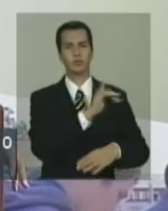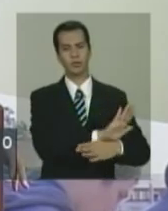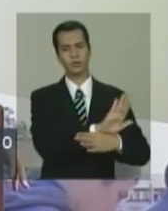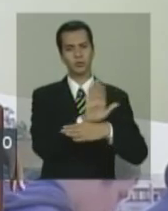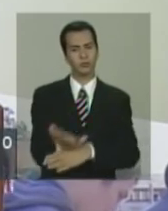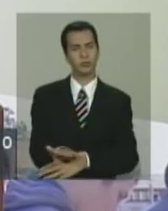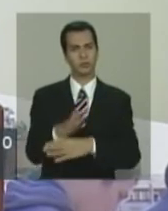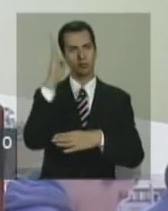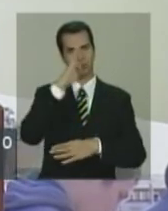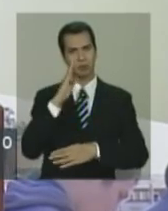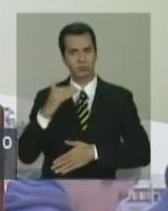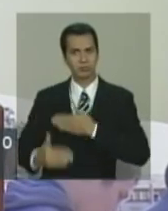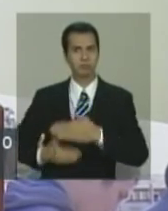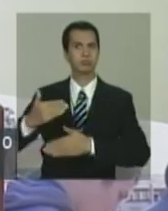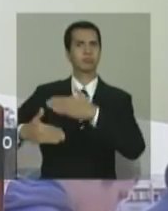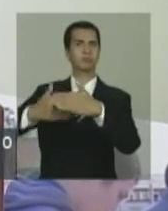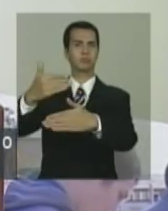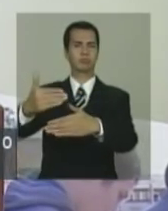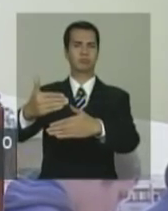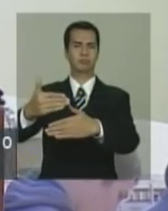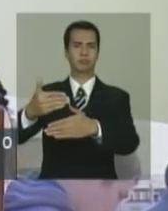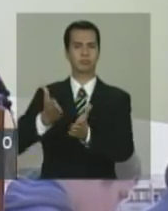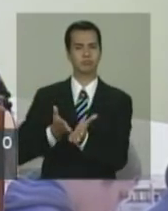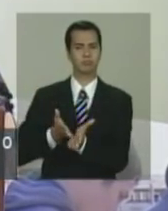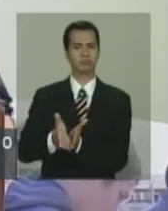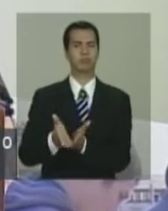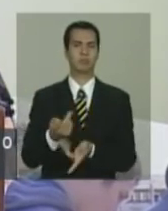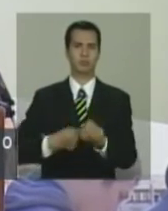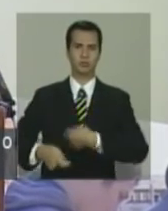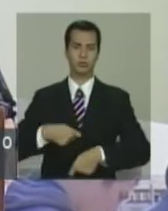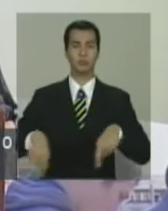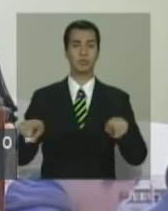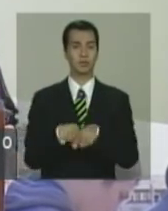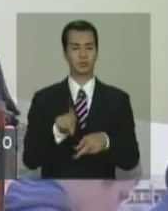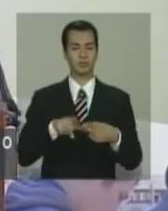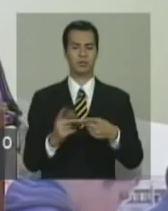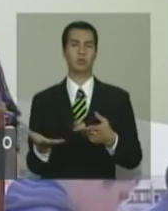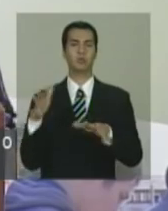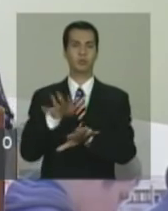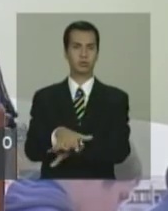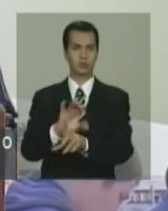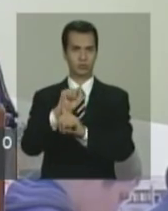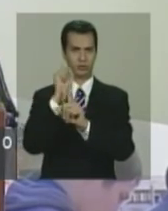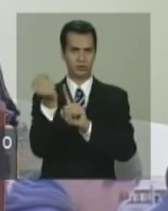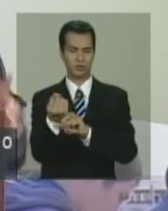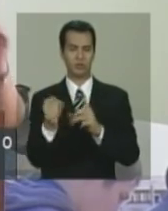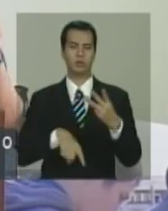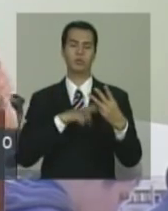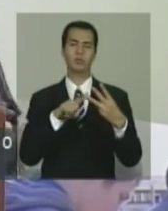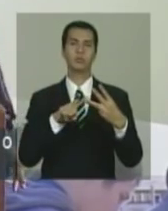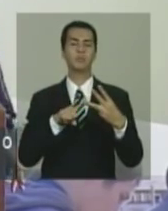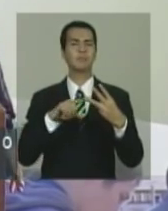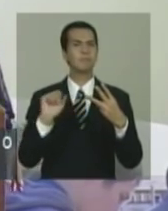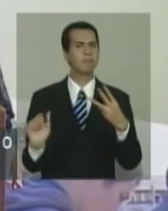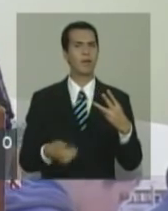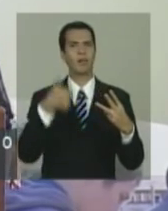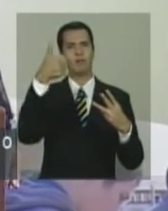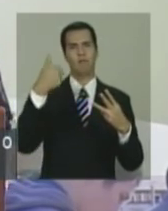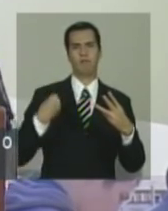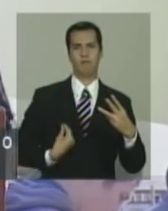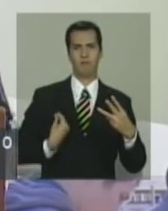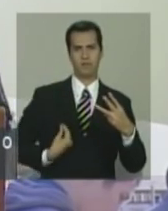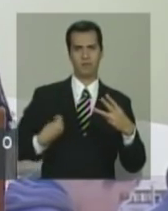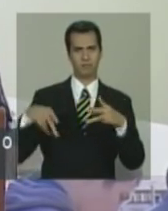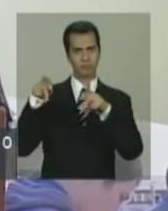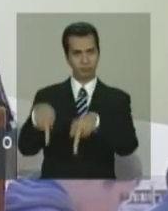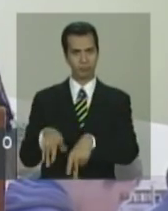de crescimento econômico, de inclusão social, de melhoria das condições de vida da